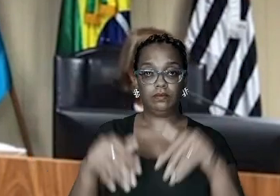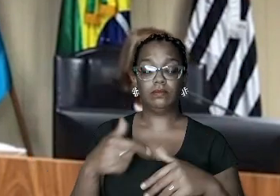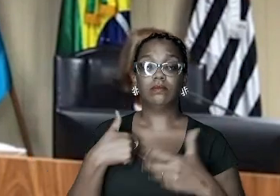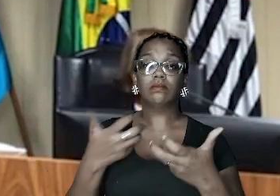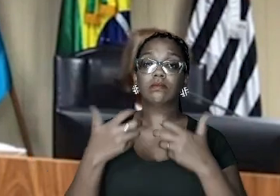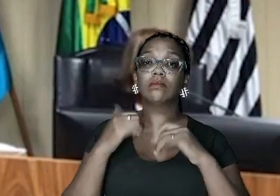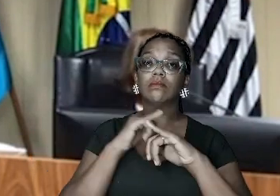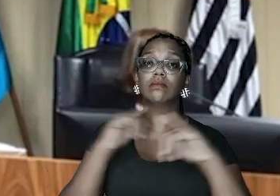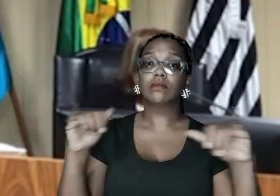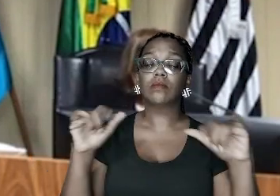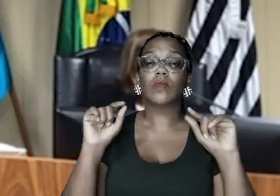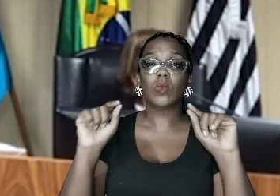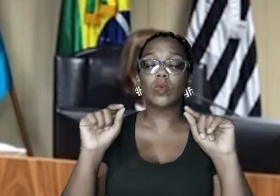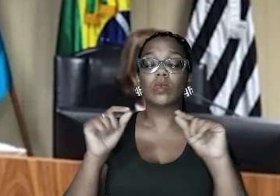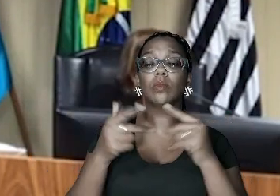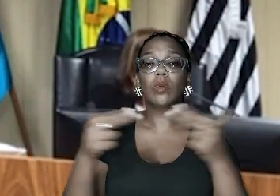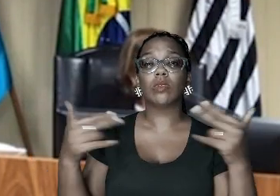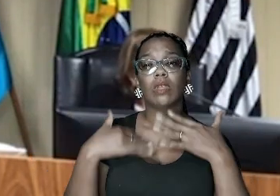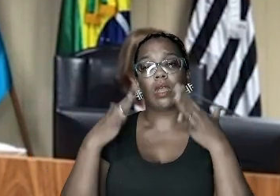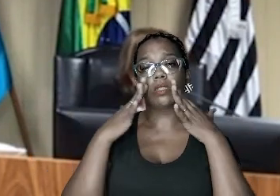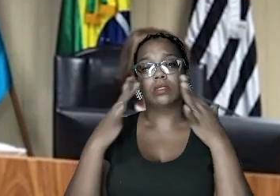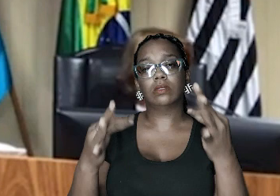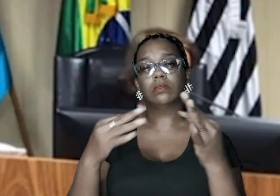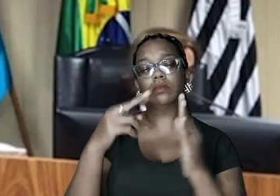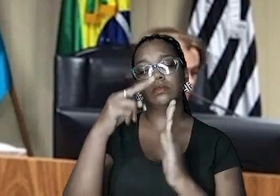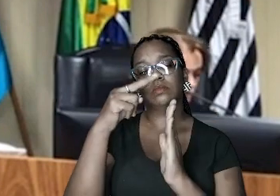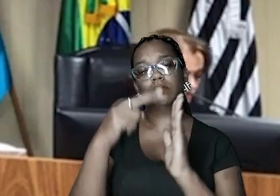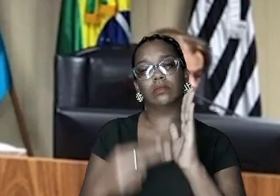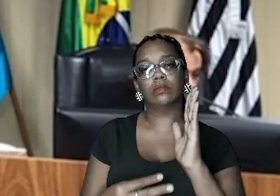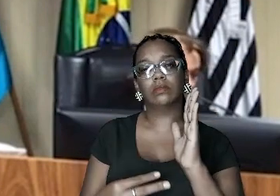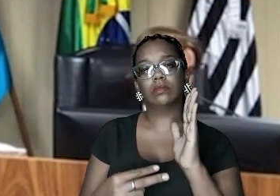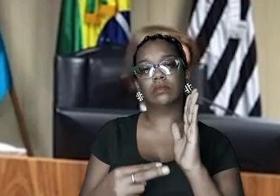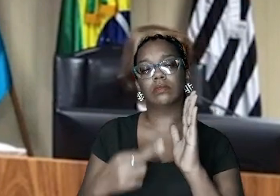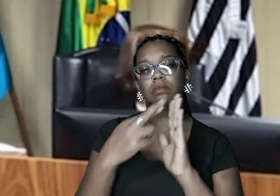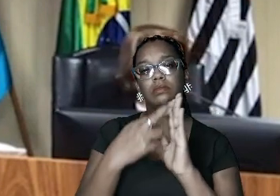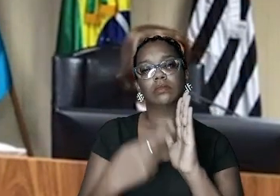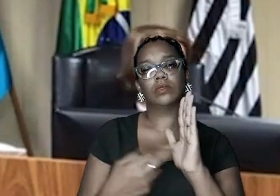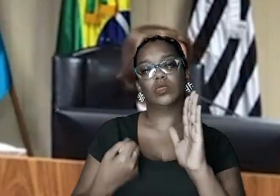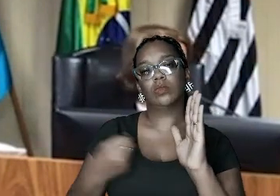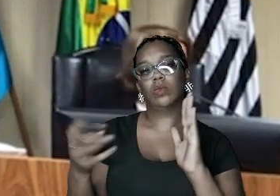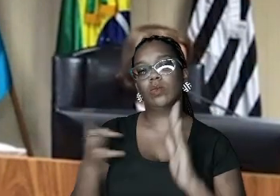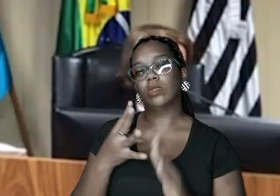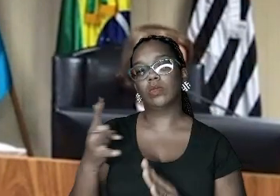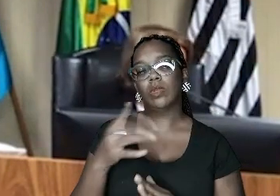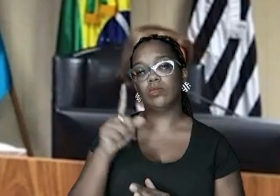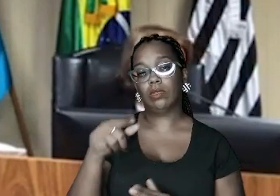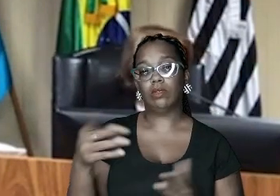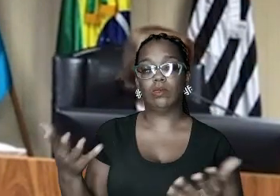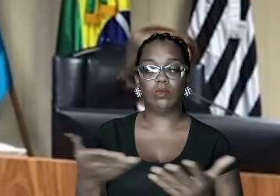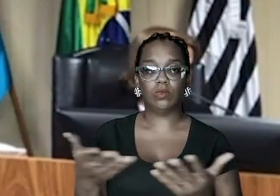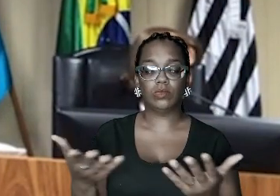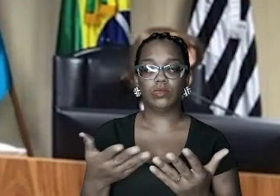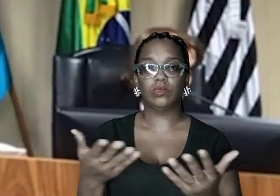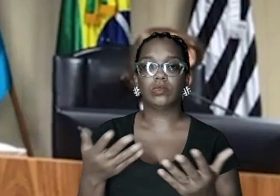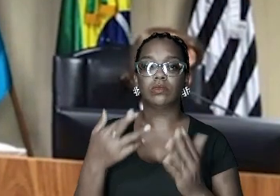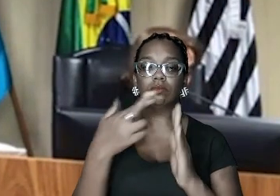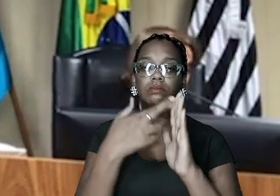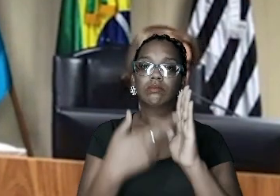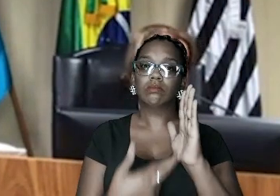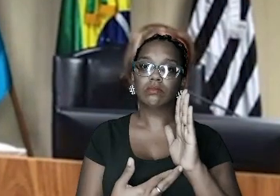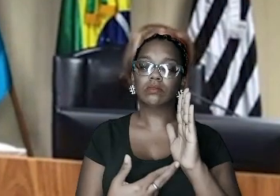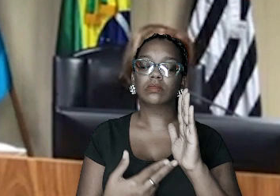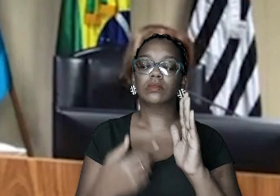destacar algo que me chamou atenção da leitura da resolução número 44 que é hoje é a resolução